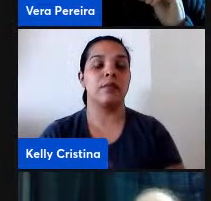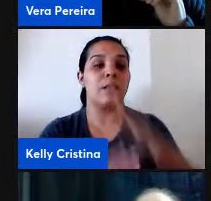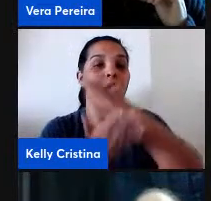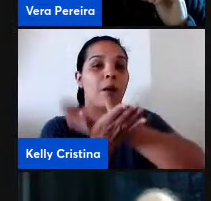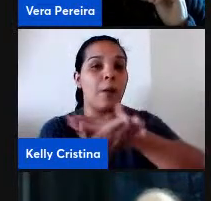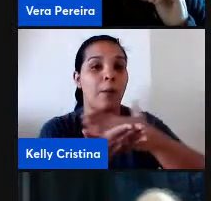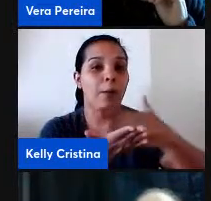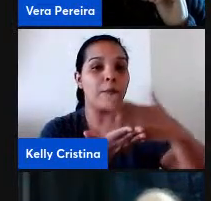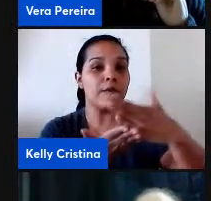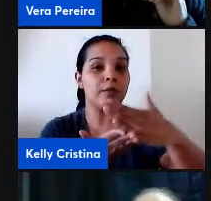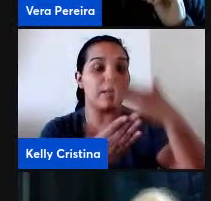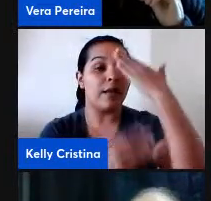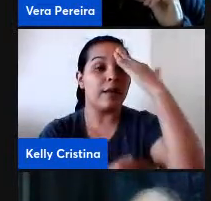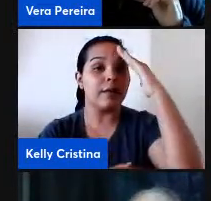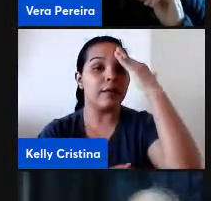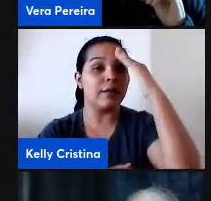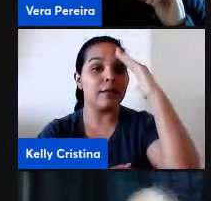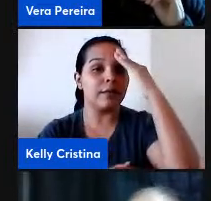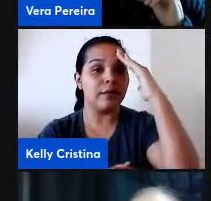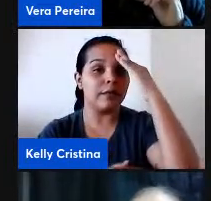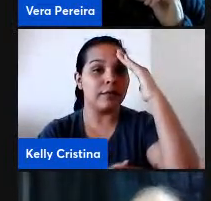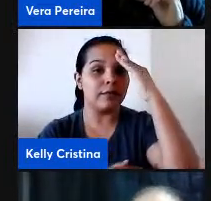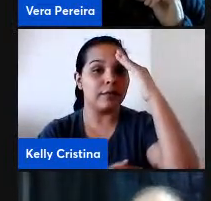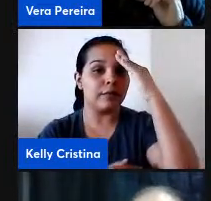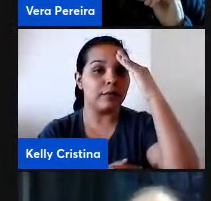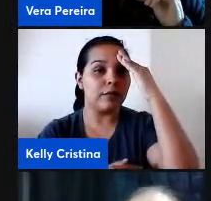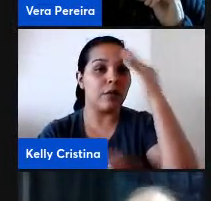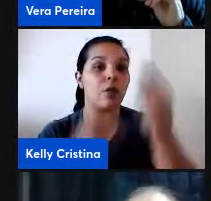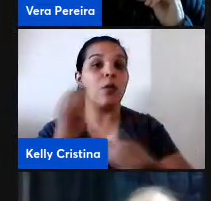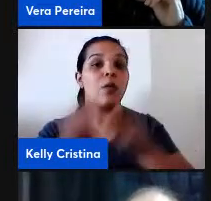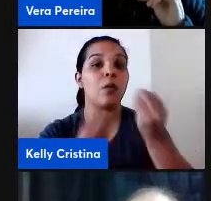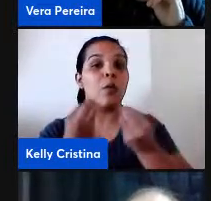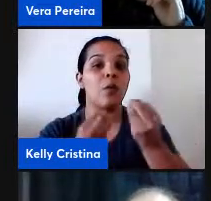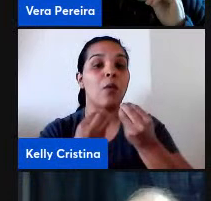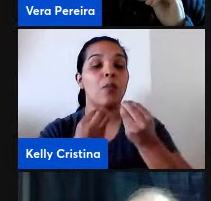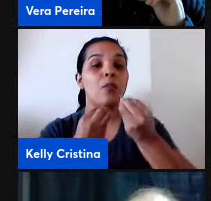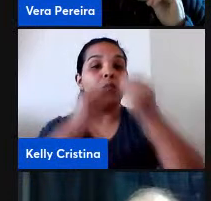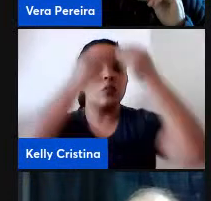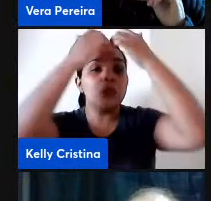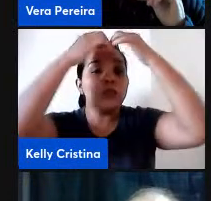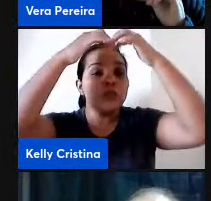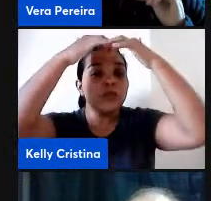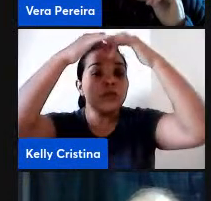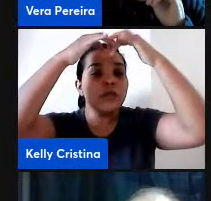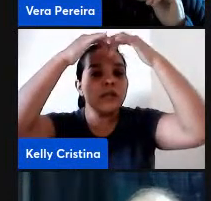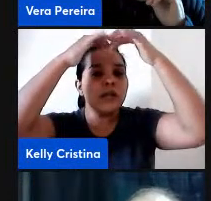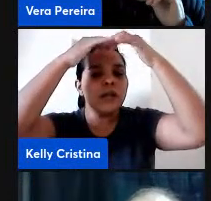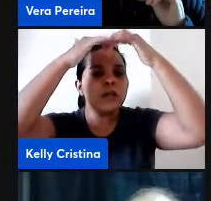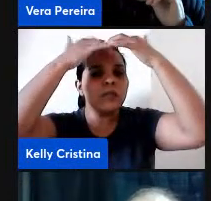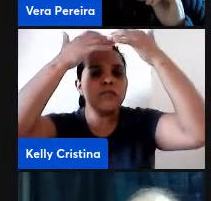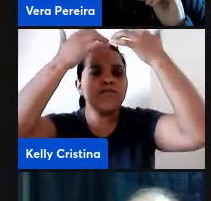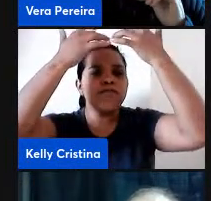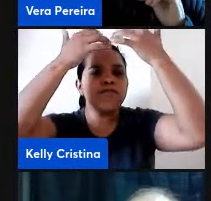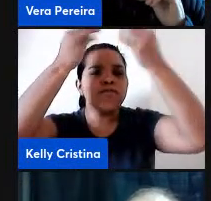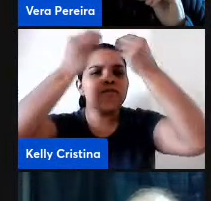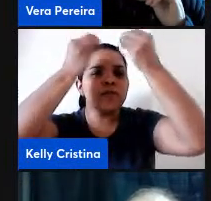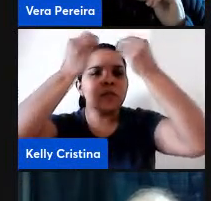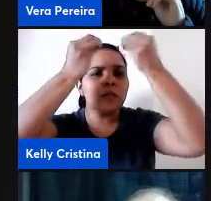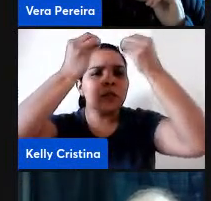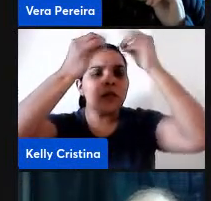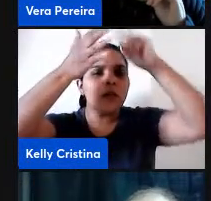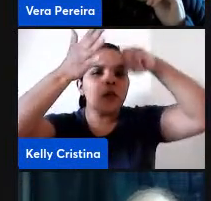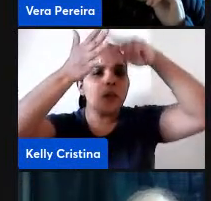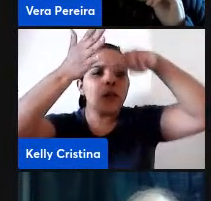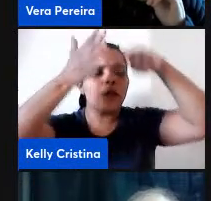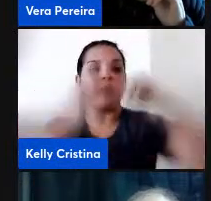a entender como o nosso cérebro funciona quando lê.